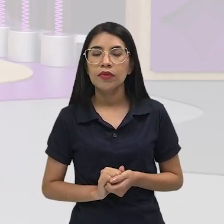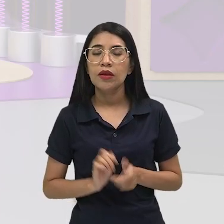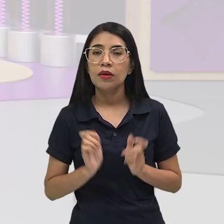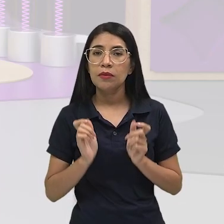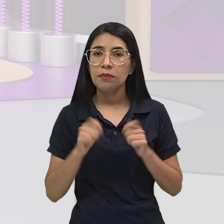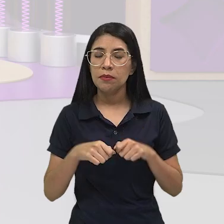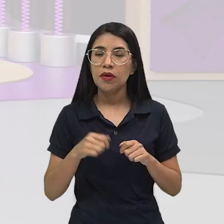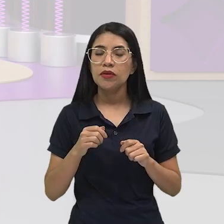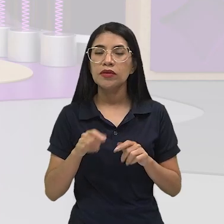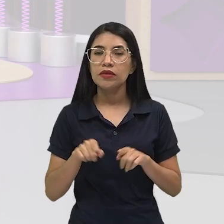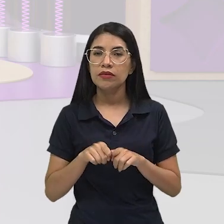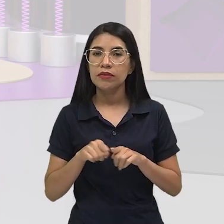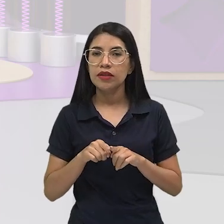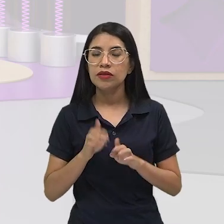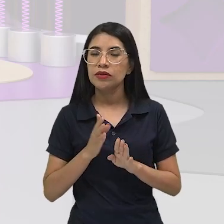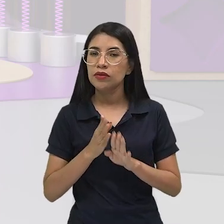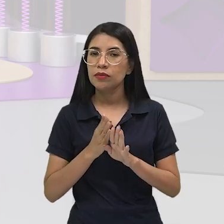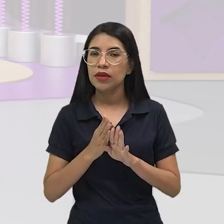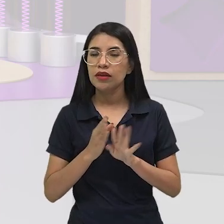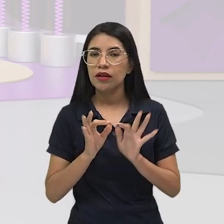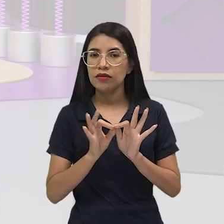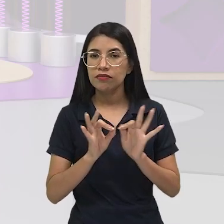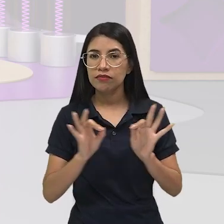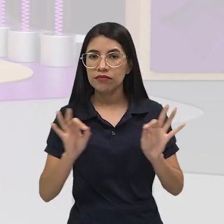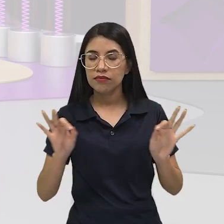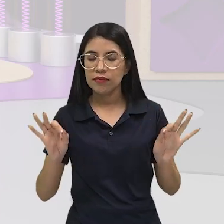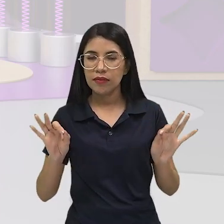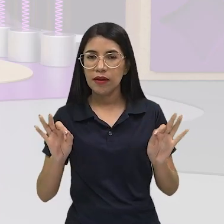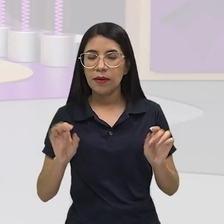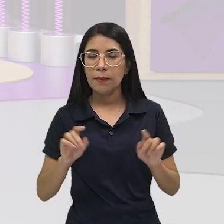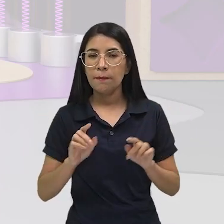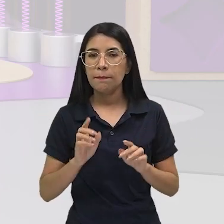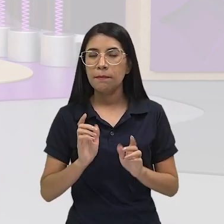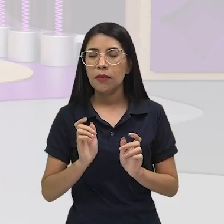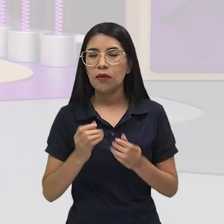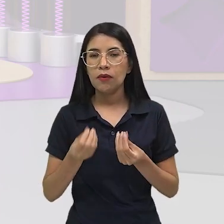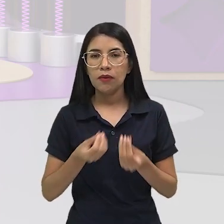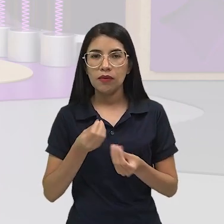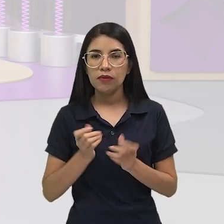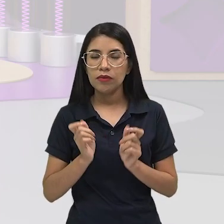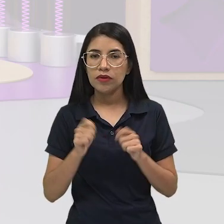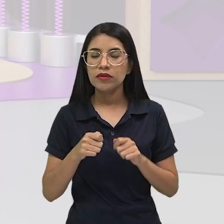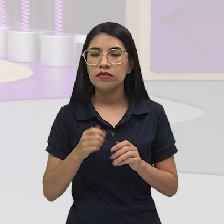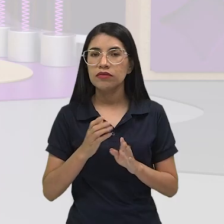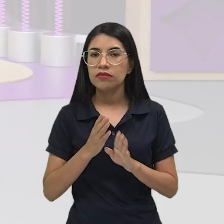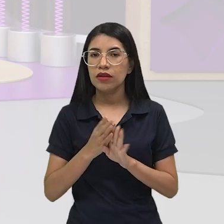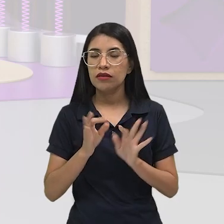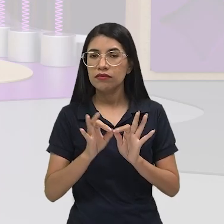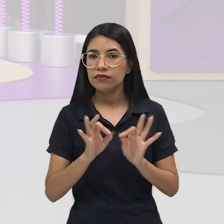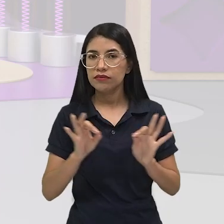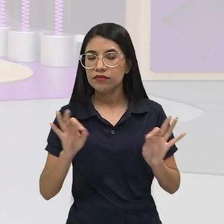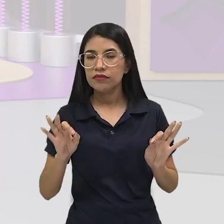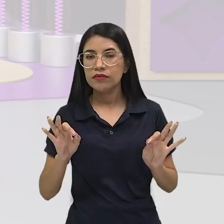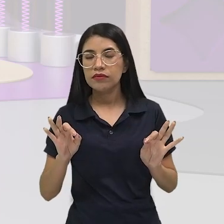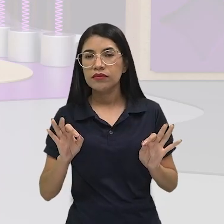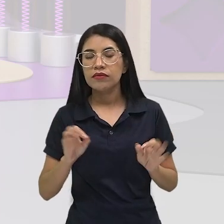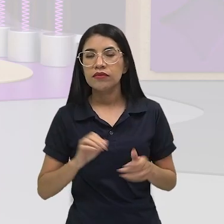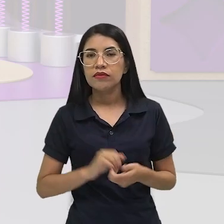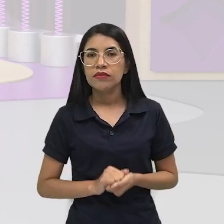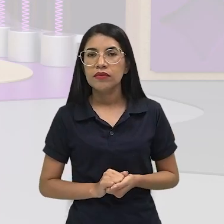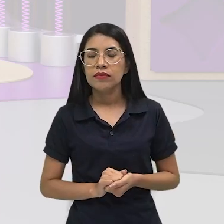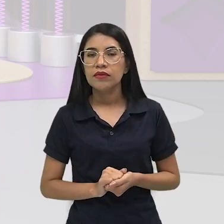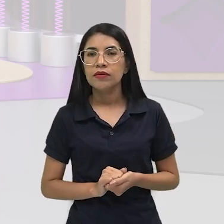é o seu tamanho, beleza? E quando eu quero saber o tamanho, eu posso dizer que eu estou diante